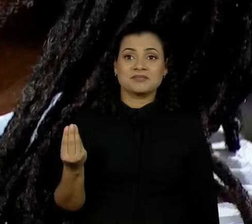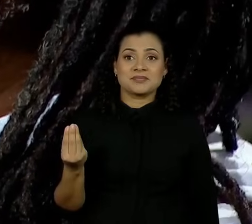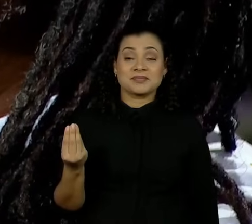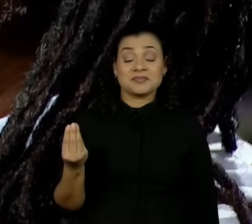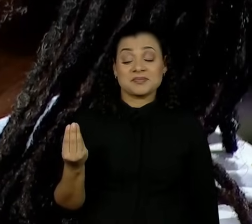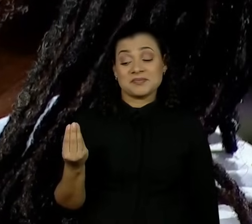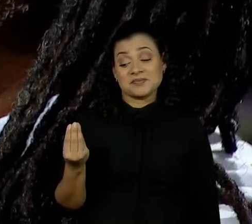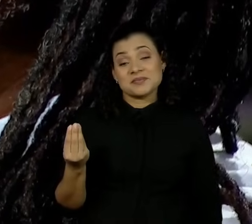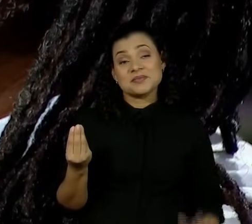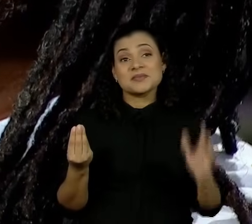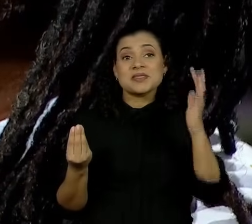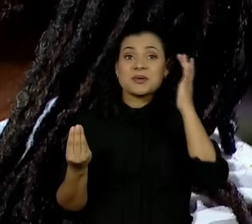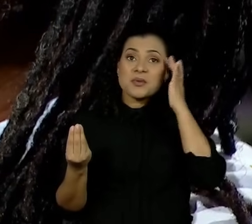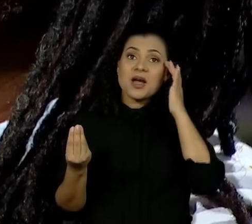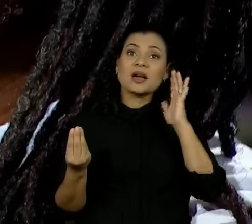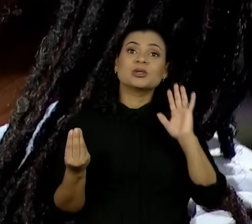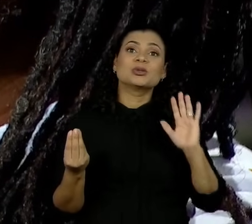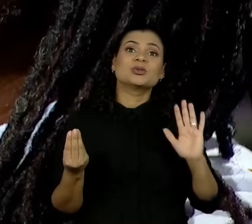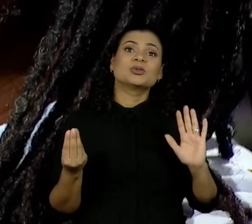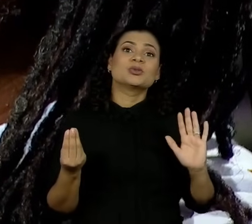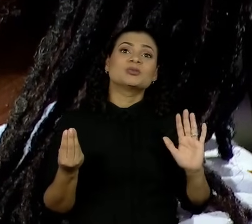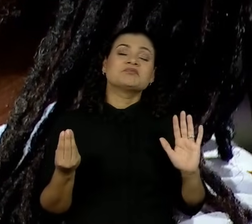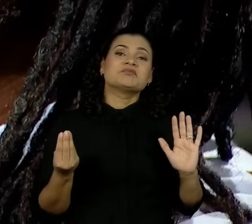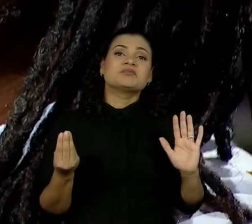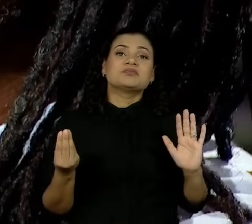Eu acho que é